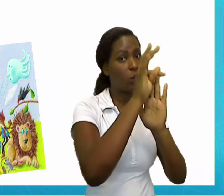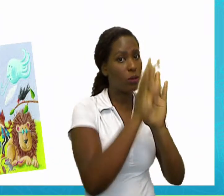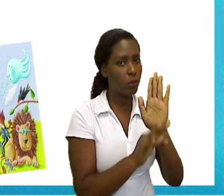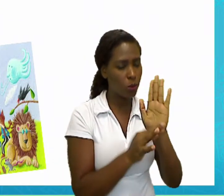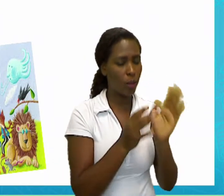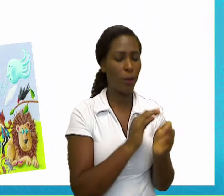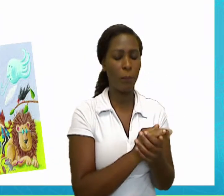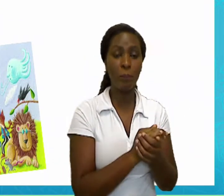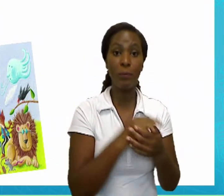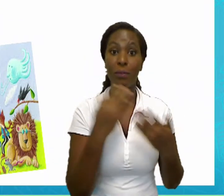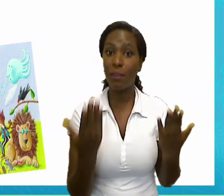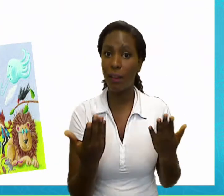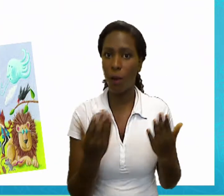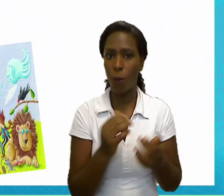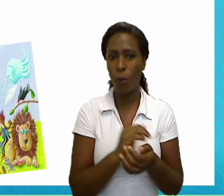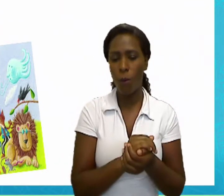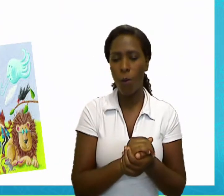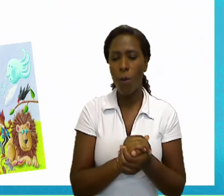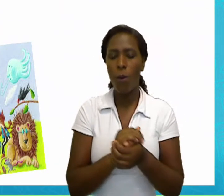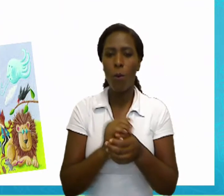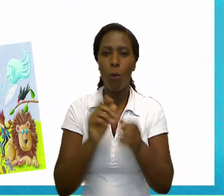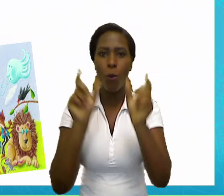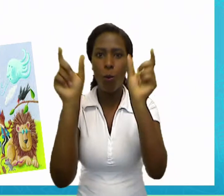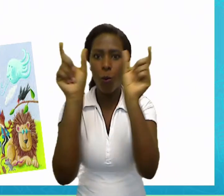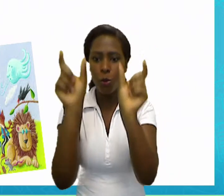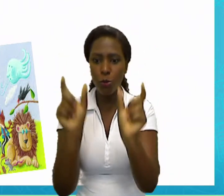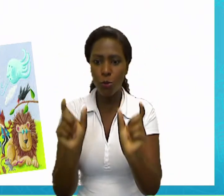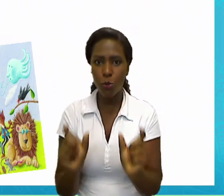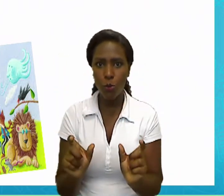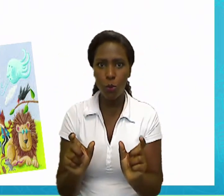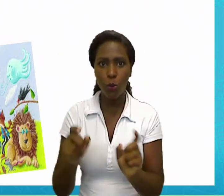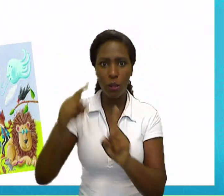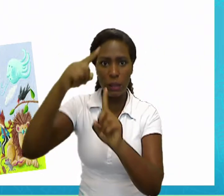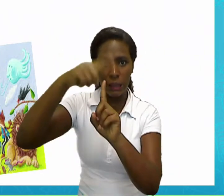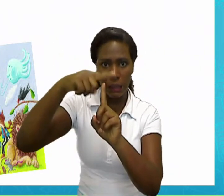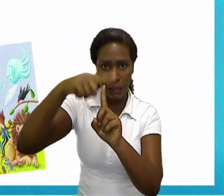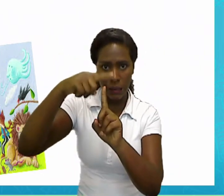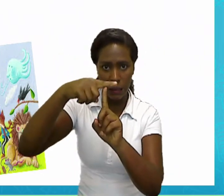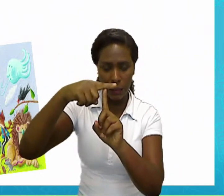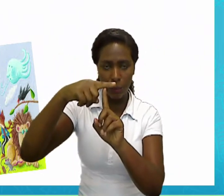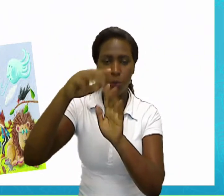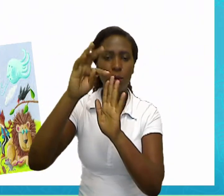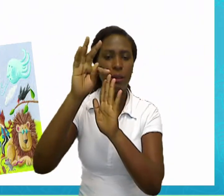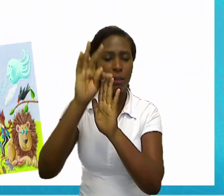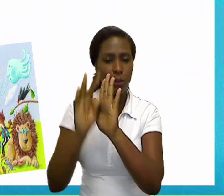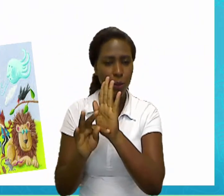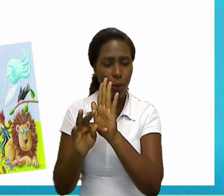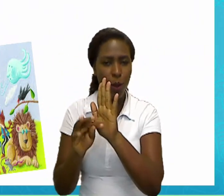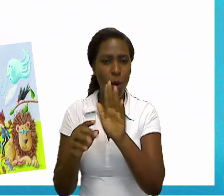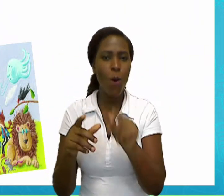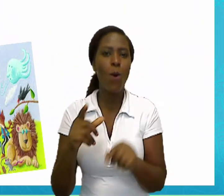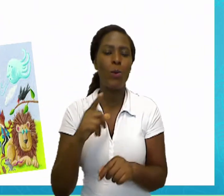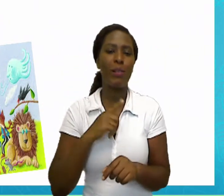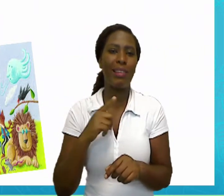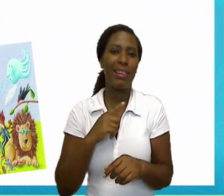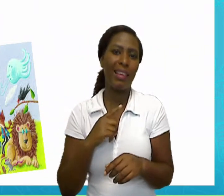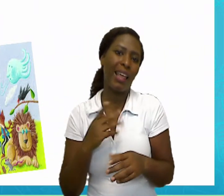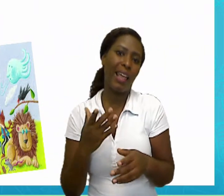eu tenho então quais gêneros? O romance, a novela, a crônica, o conto de